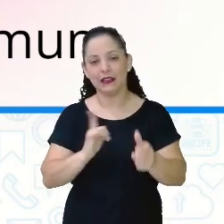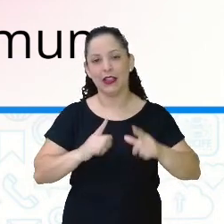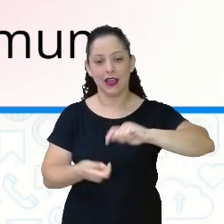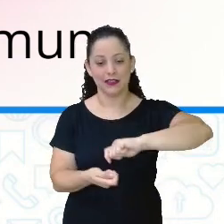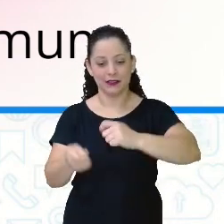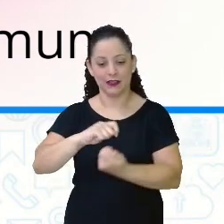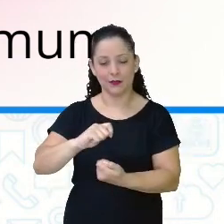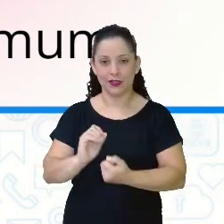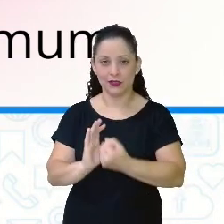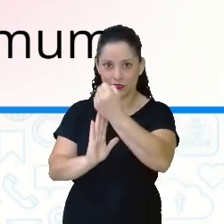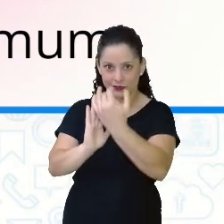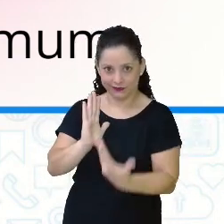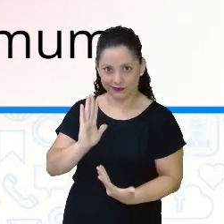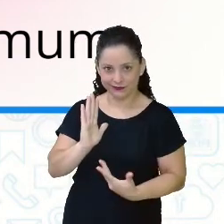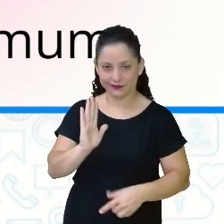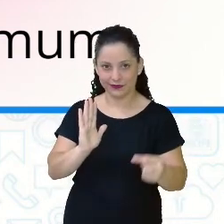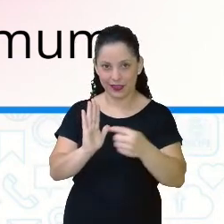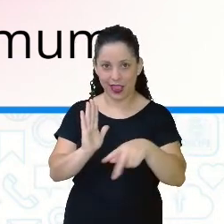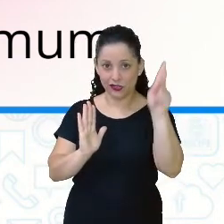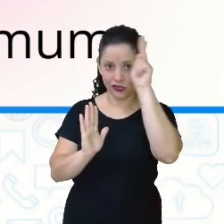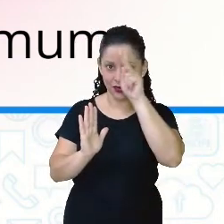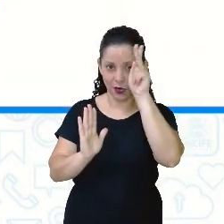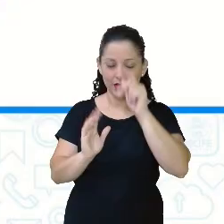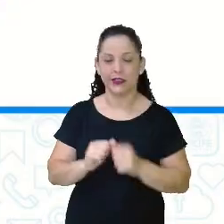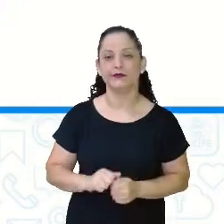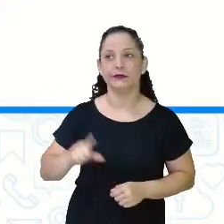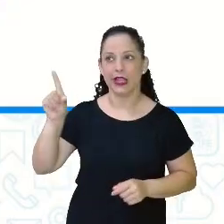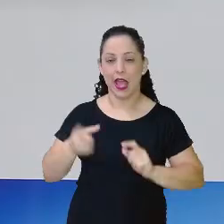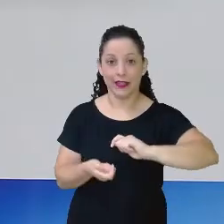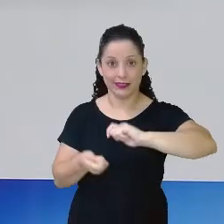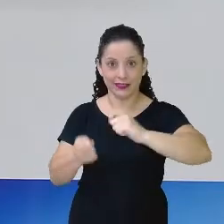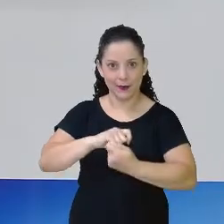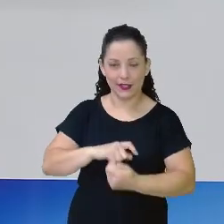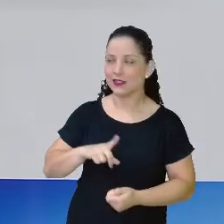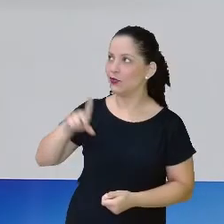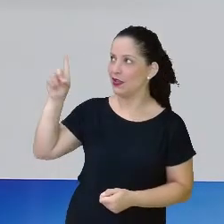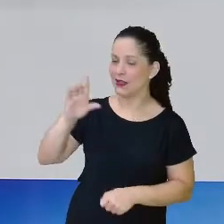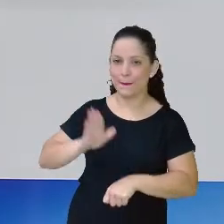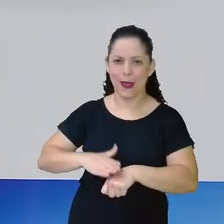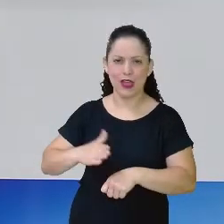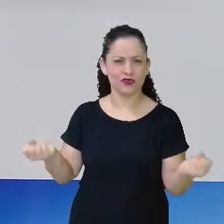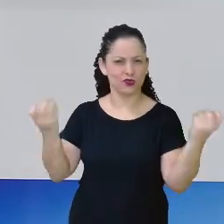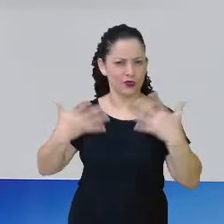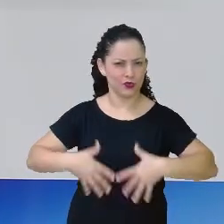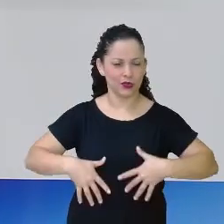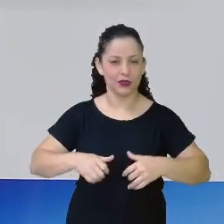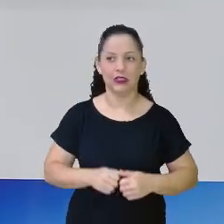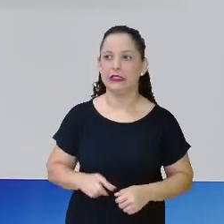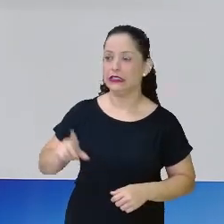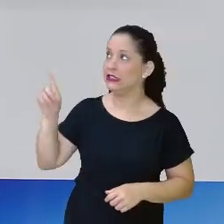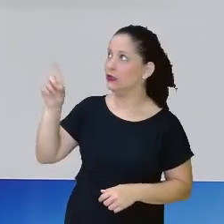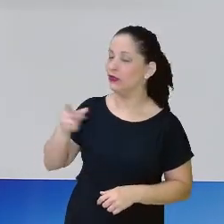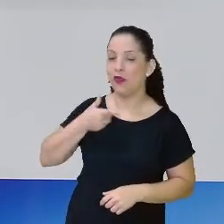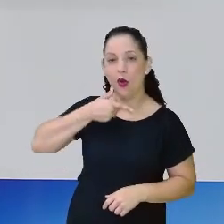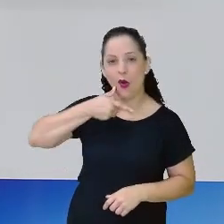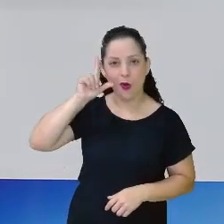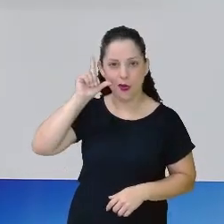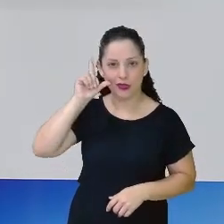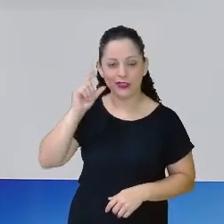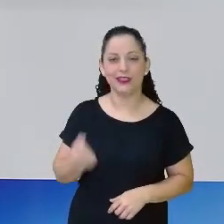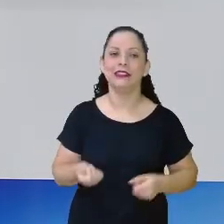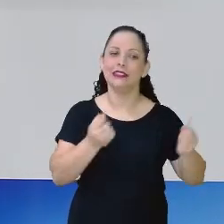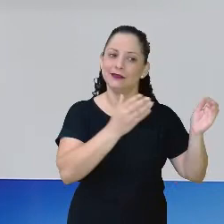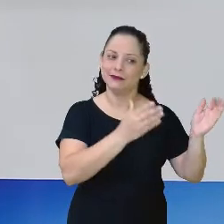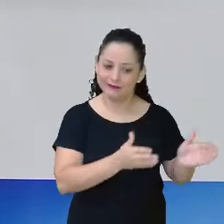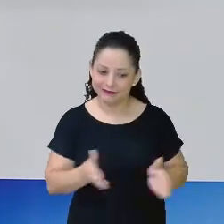modificações. Atualmente, a versão dos irmãos Grimm é a mais comum. Aqui a gente já viu isso ontem, vamos ver durante todo o